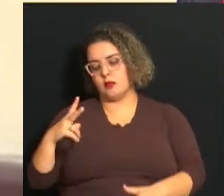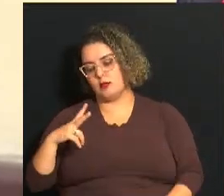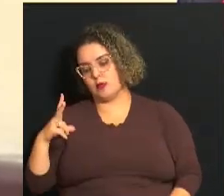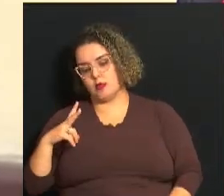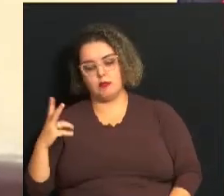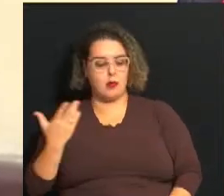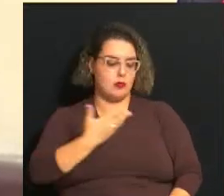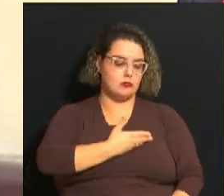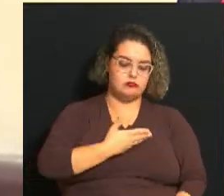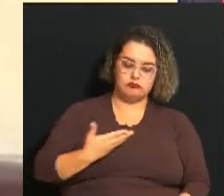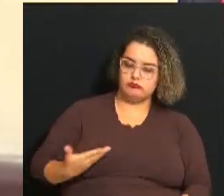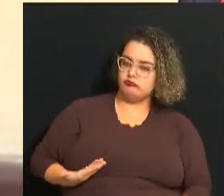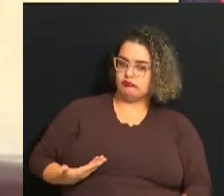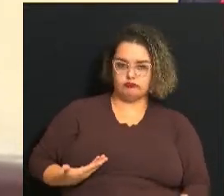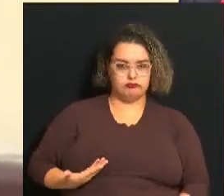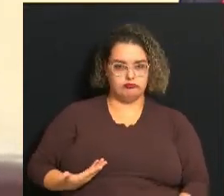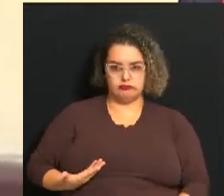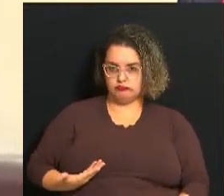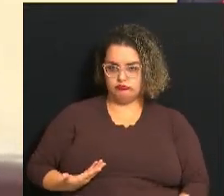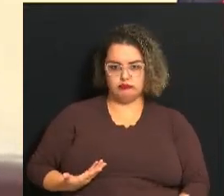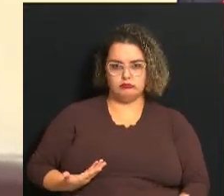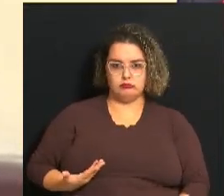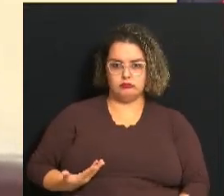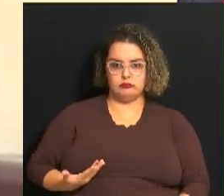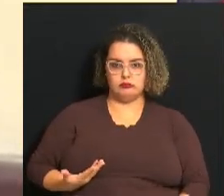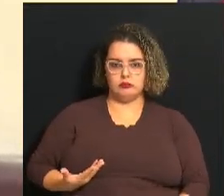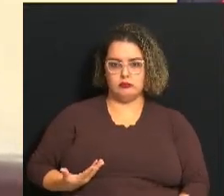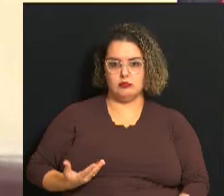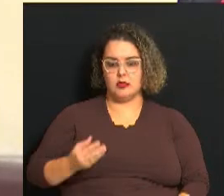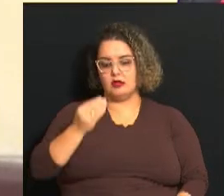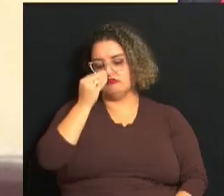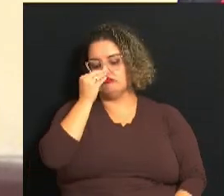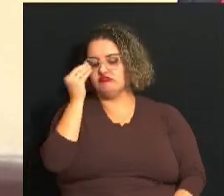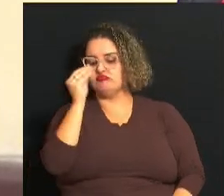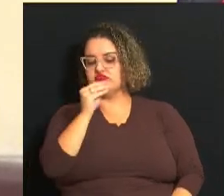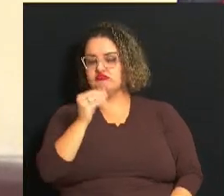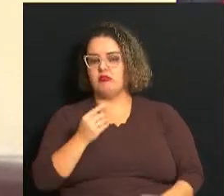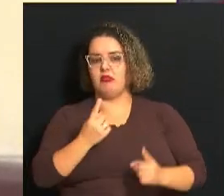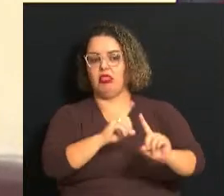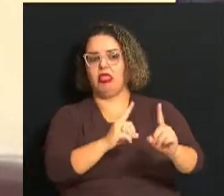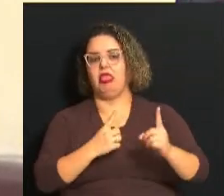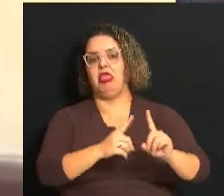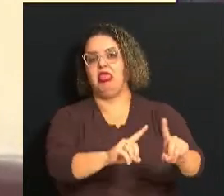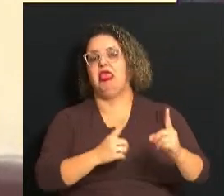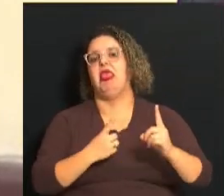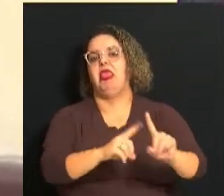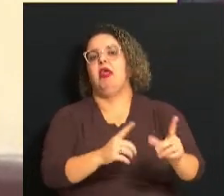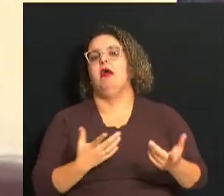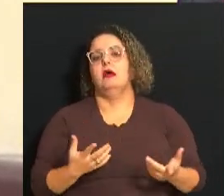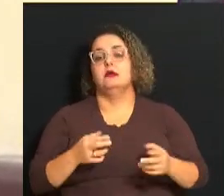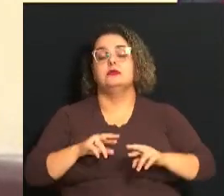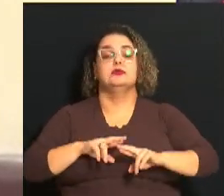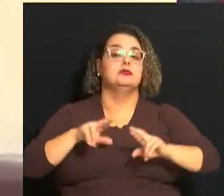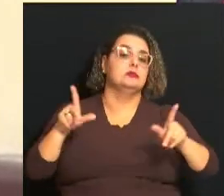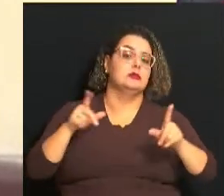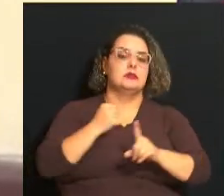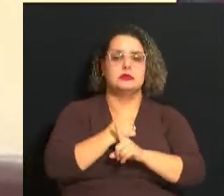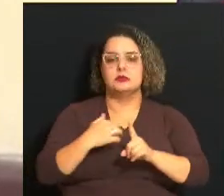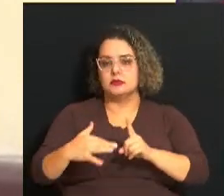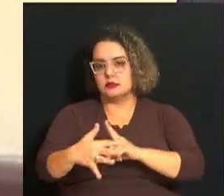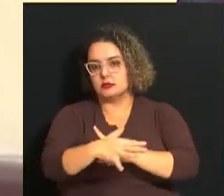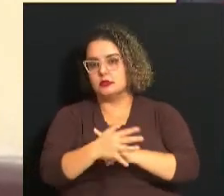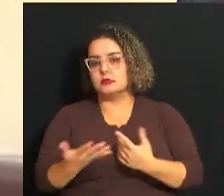seja no serviço público toda aquela carga de discriminação de perseguição de diferença social que é